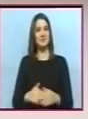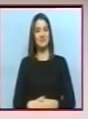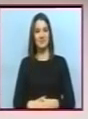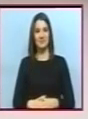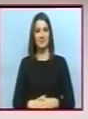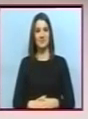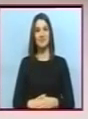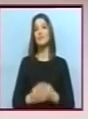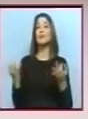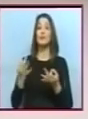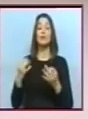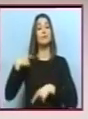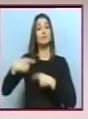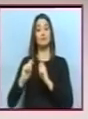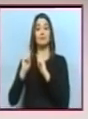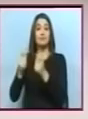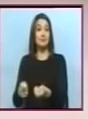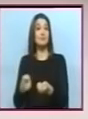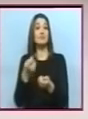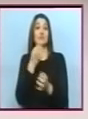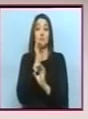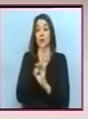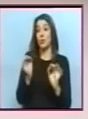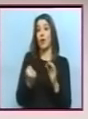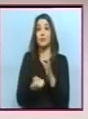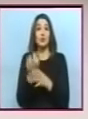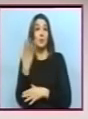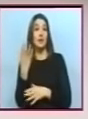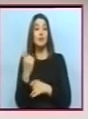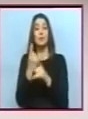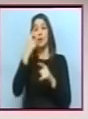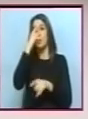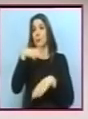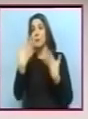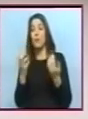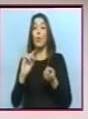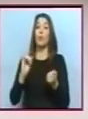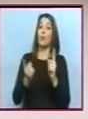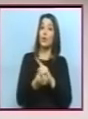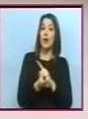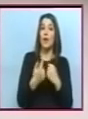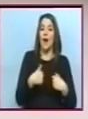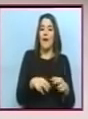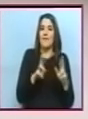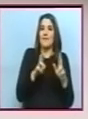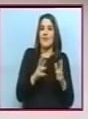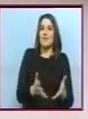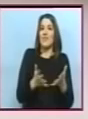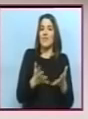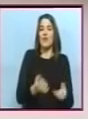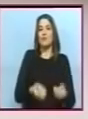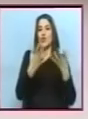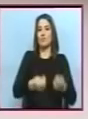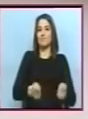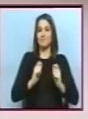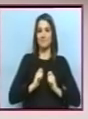Há, de facto, heranças surpreendentes, ou porque não eram esperadas, ou, pelo contrário, esperadas demais. Hoje queremos